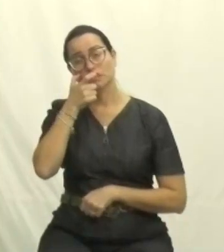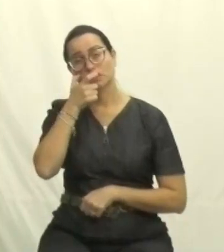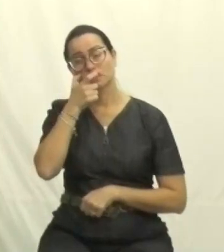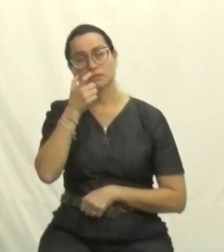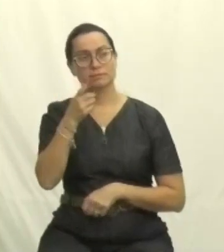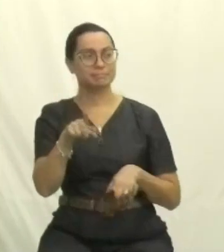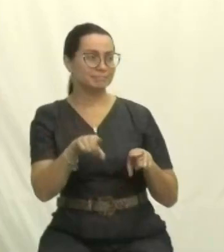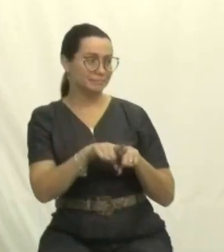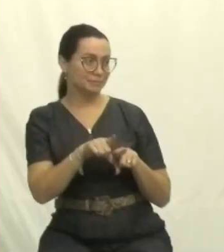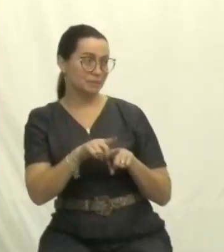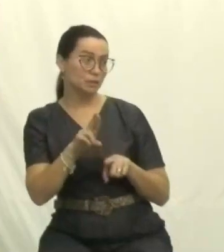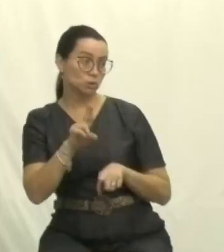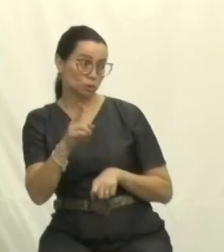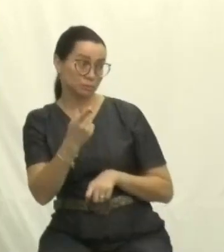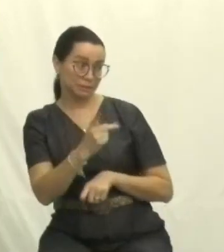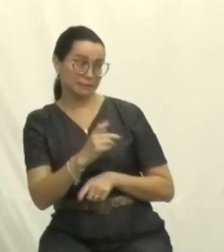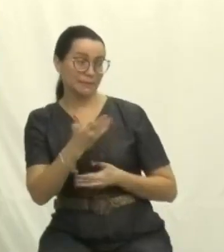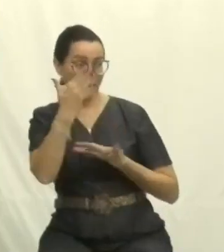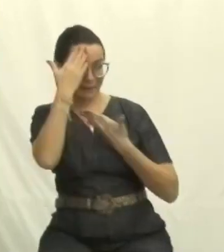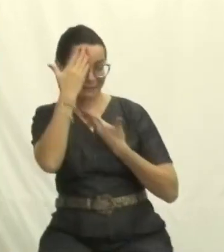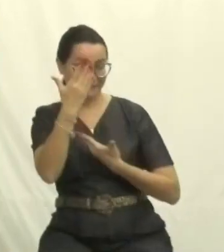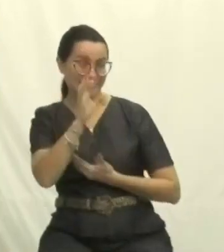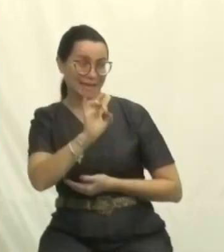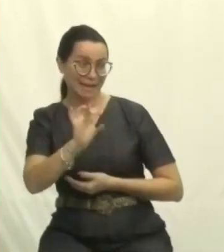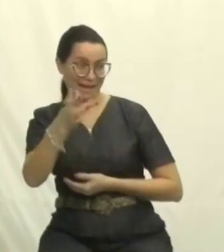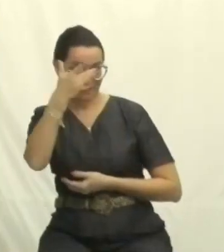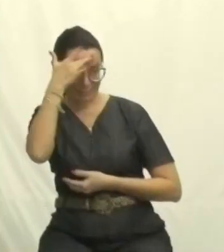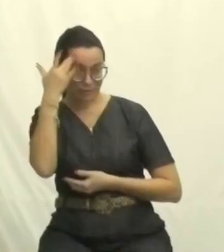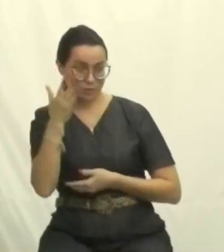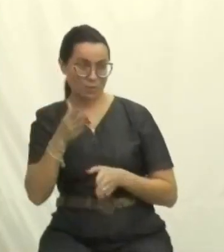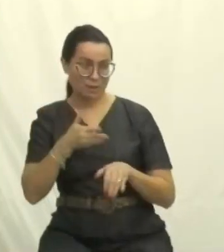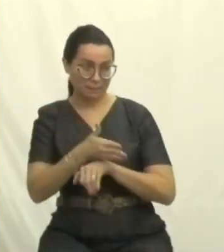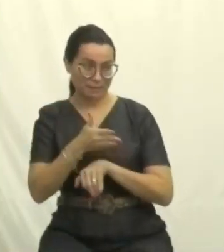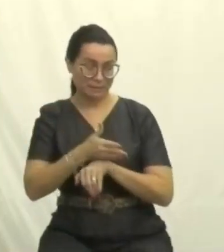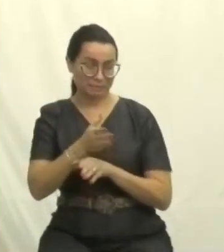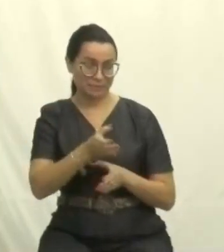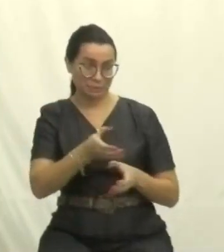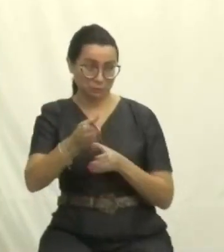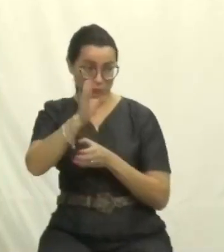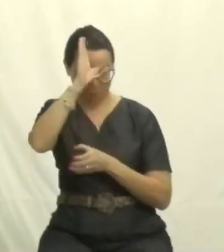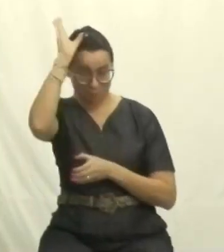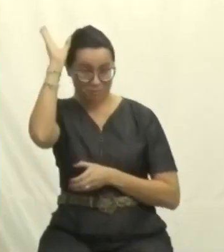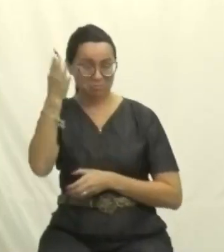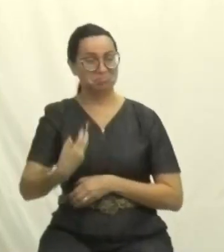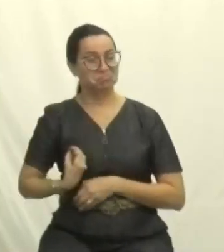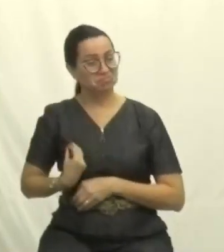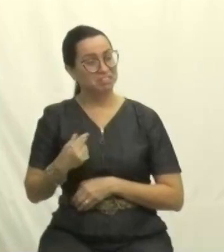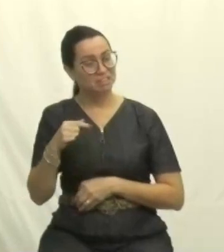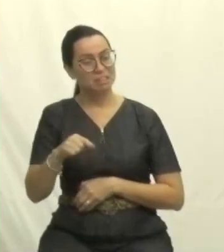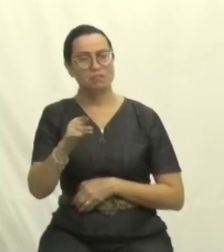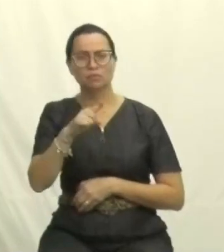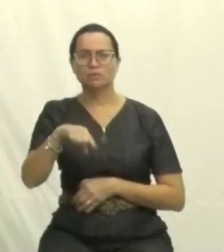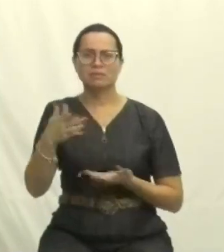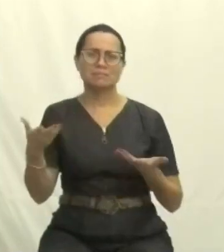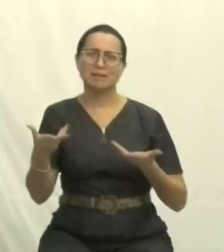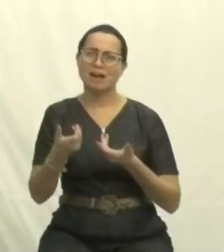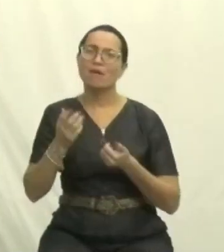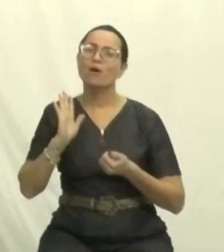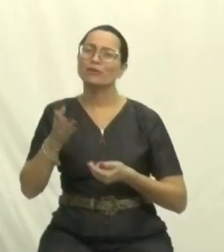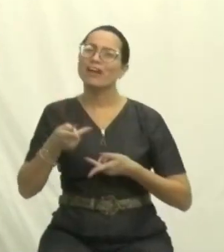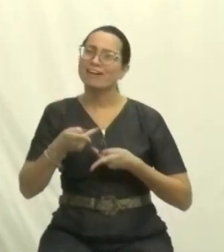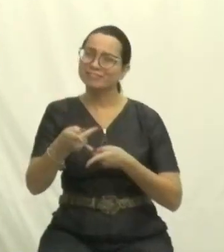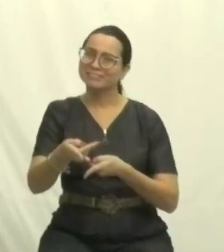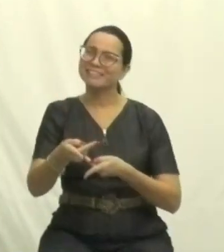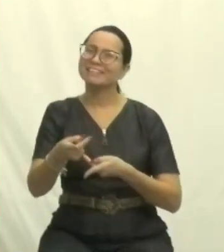nome, agradecer todo o Corpo de Bombeiros que esteve presente. Vocês são exemplares, já tive a oportunidade de visitá-los